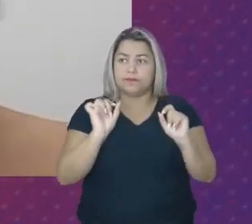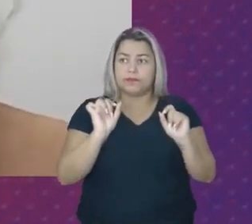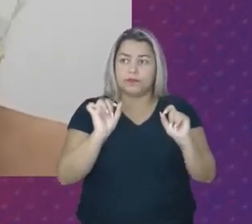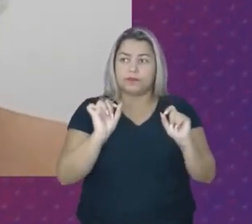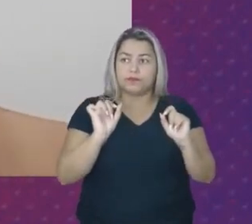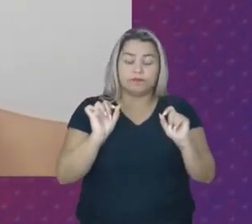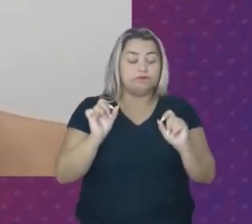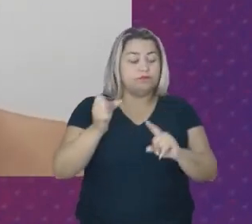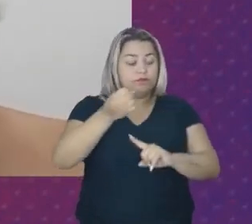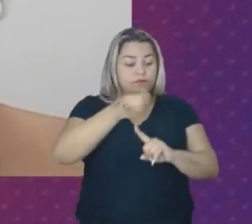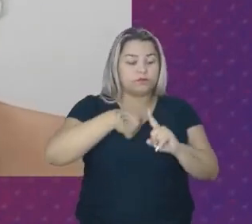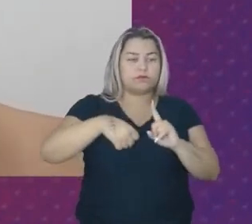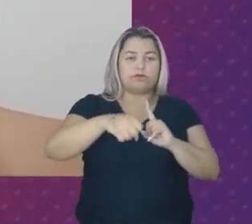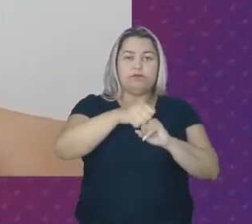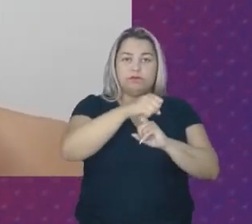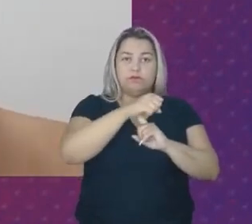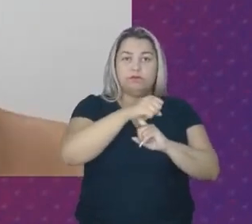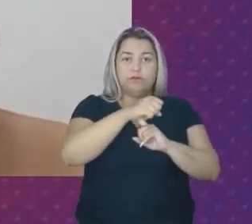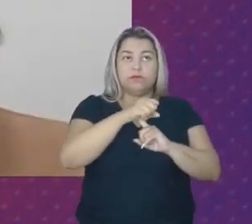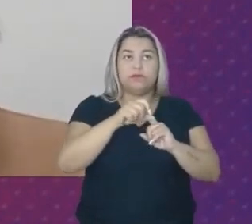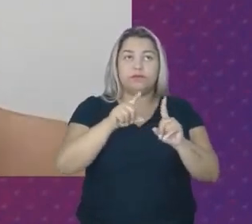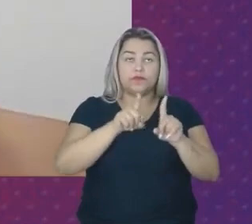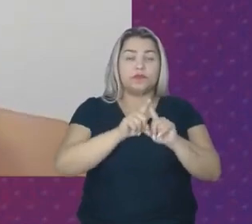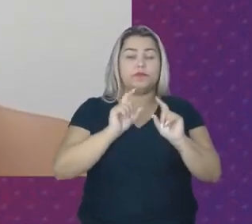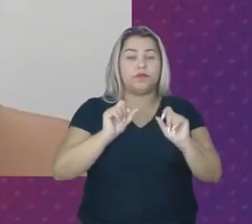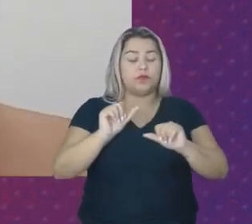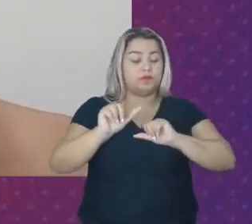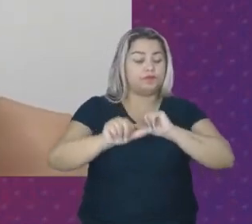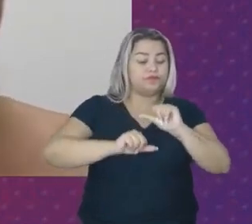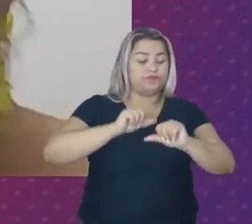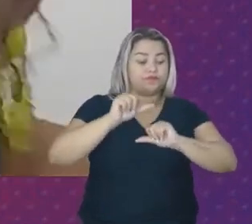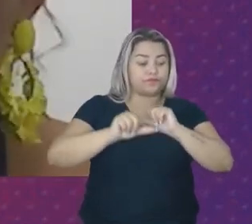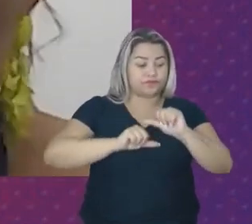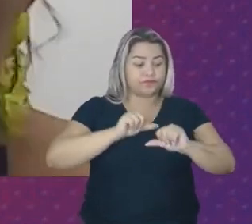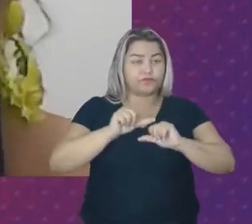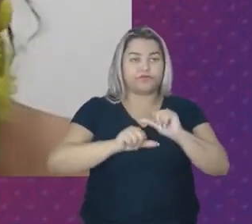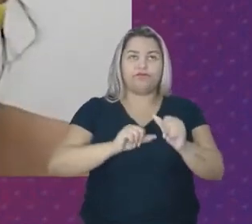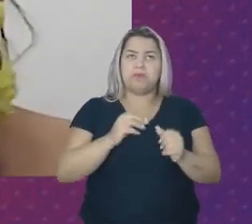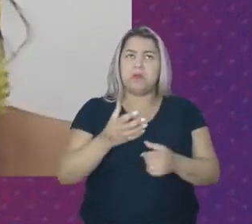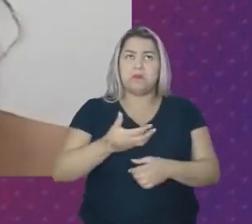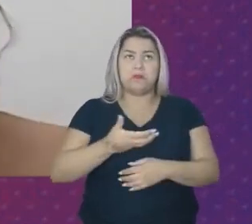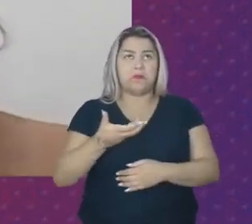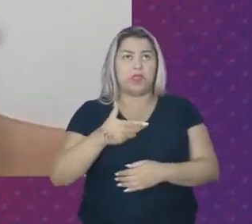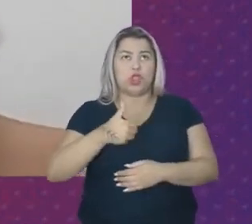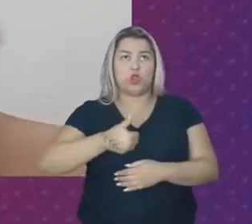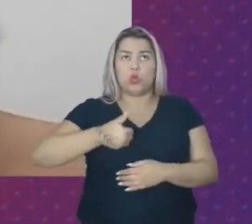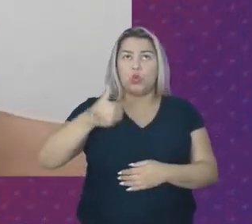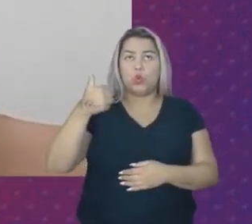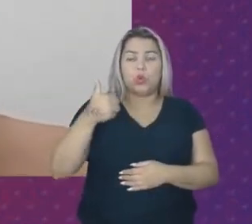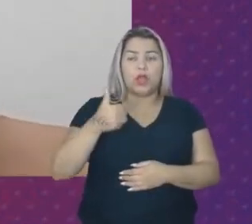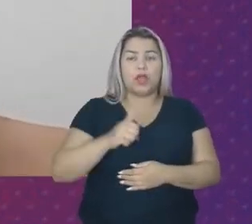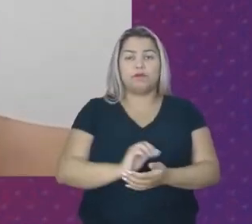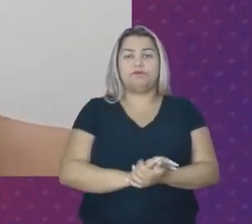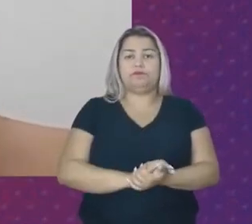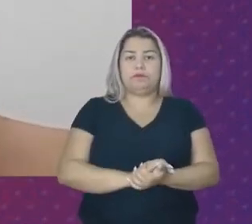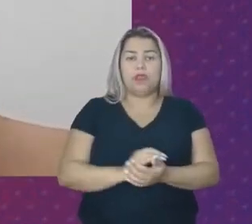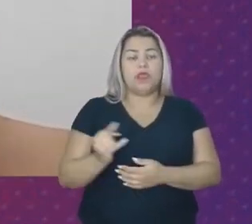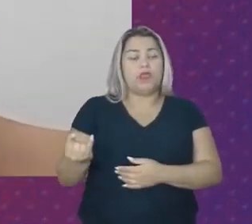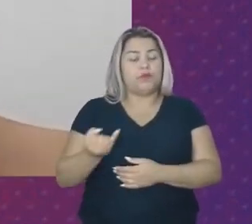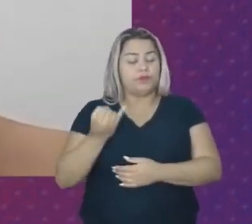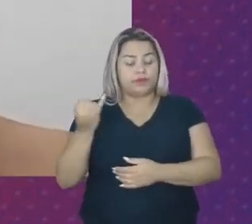para a sociedade, o que você pretende mudar, o que está bom e o que você quer melhorar. Mas, enfim, é